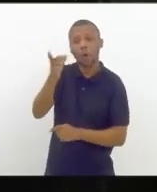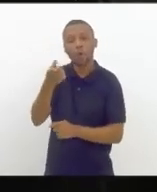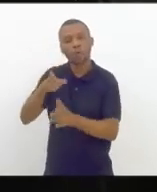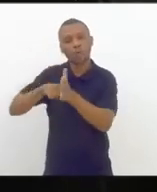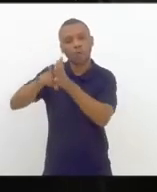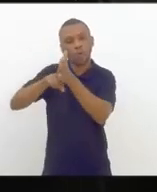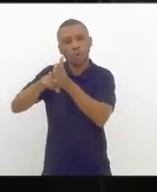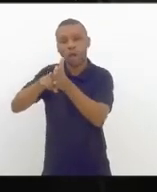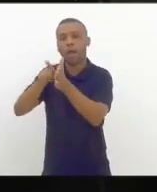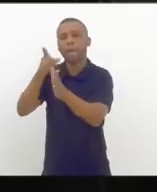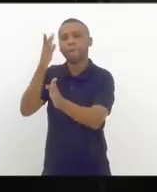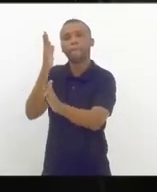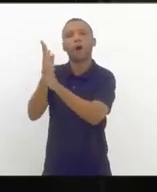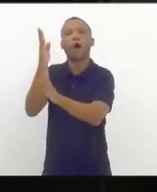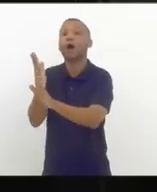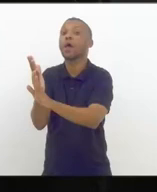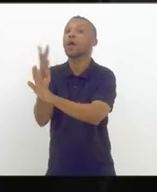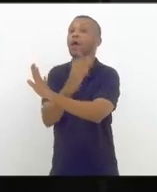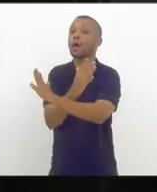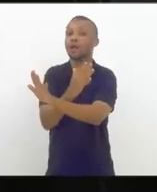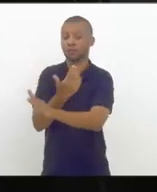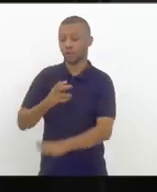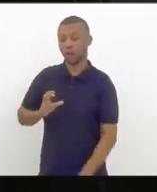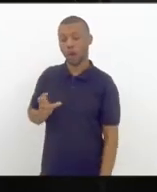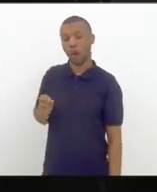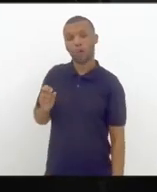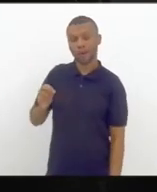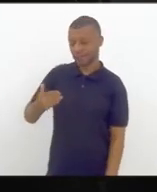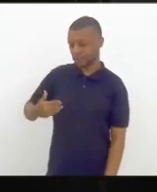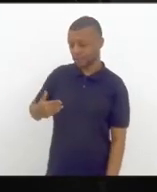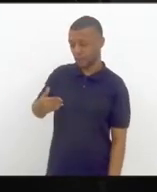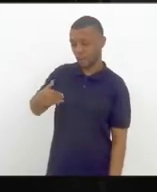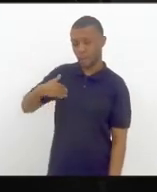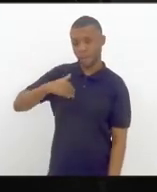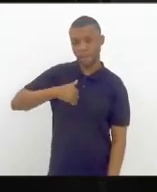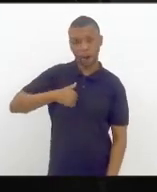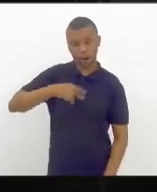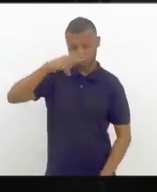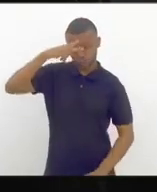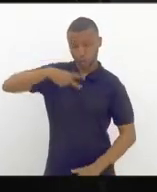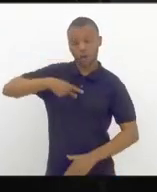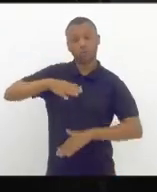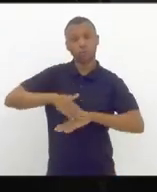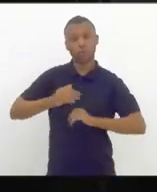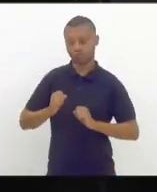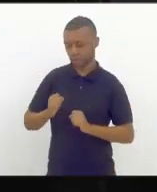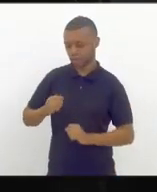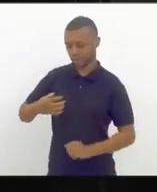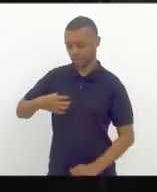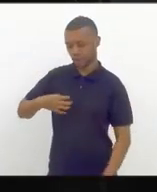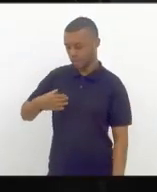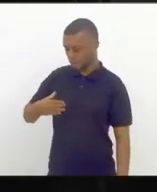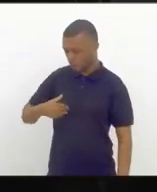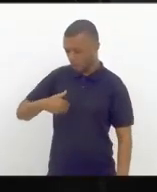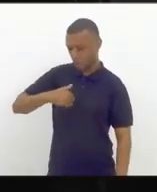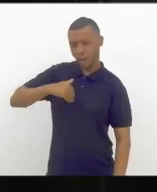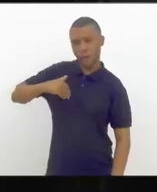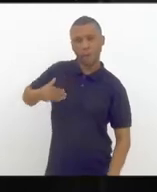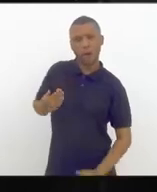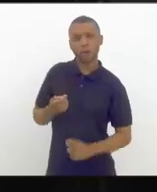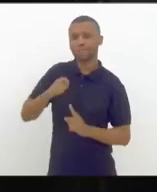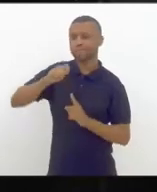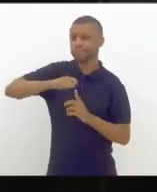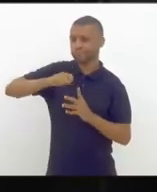o câncer de mama que é o caso do auto exame que deve ser feito todos os meses